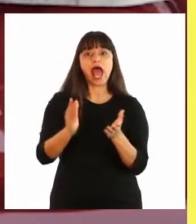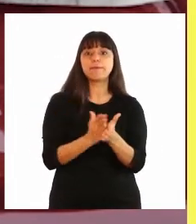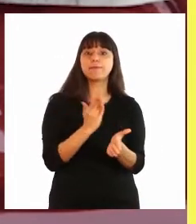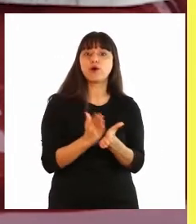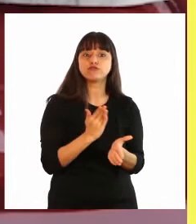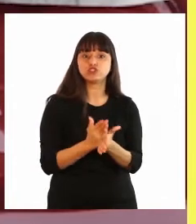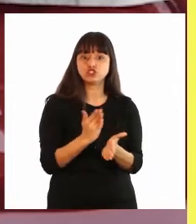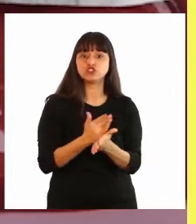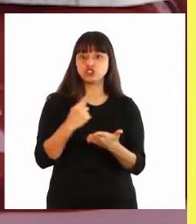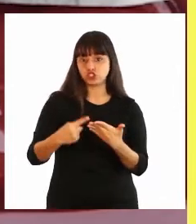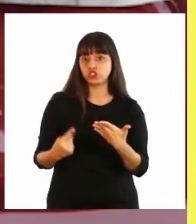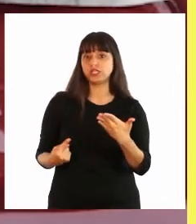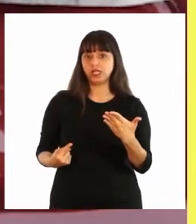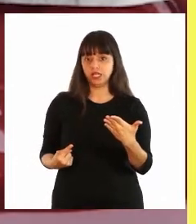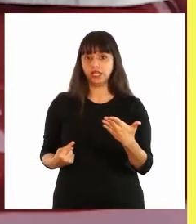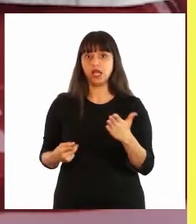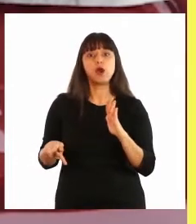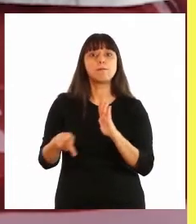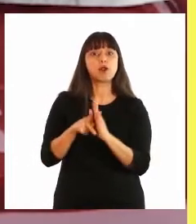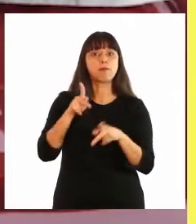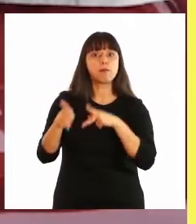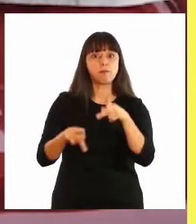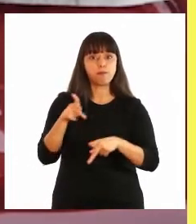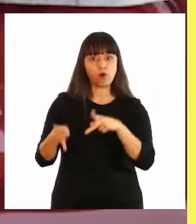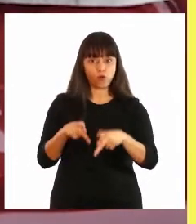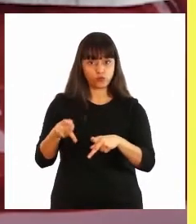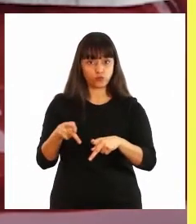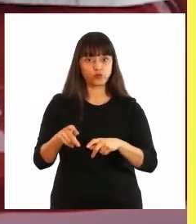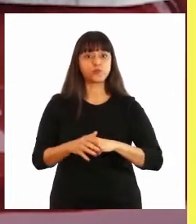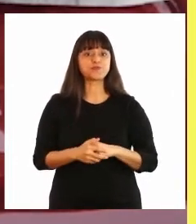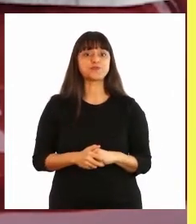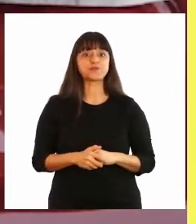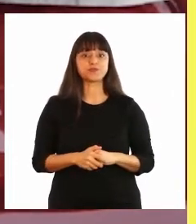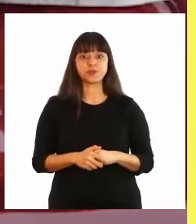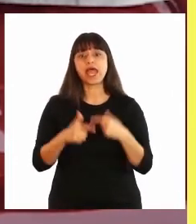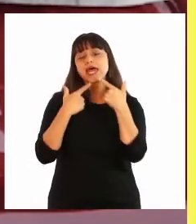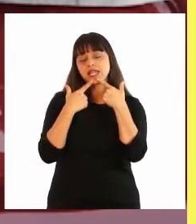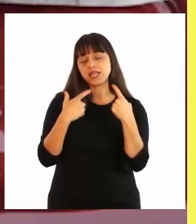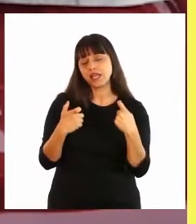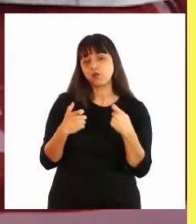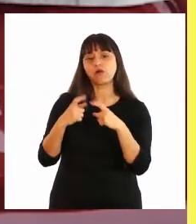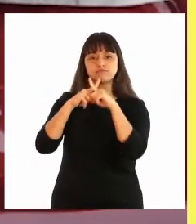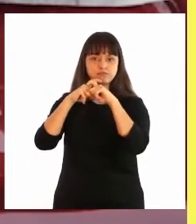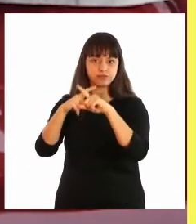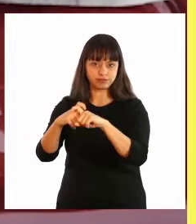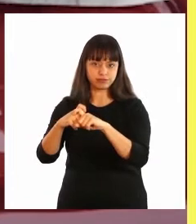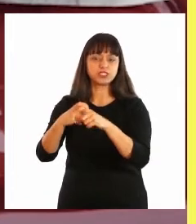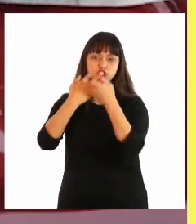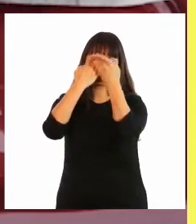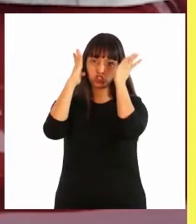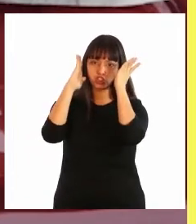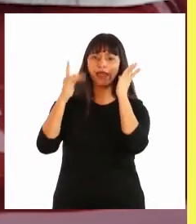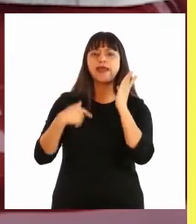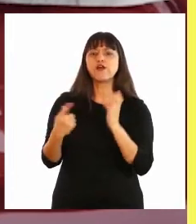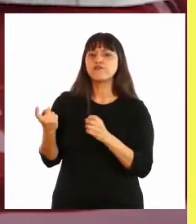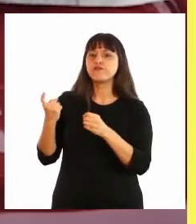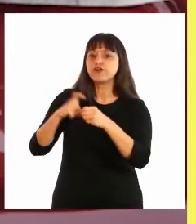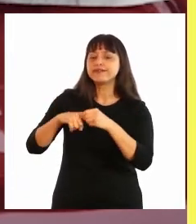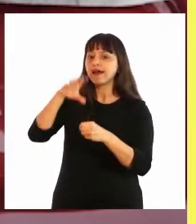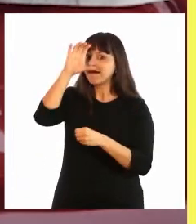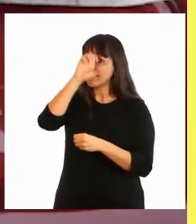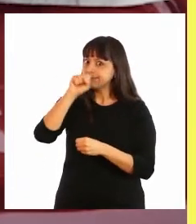chama Watumimpen Waparnanandei, né? Eu estou aqui no meu processo de retomada da língua lentamente,